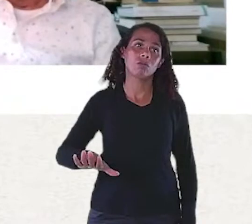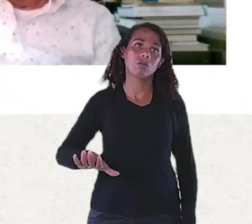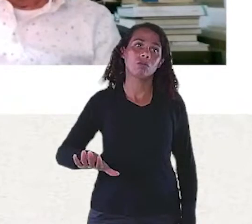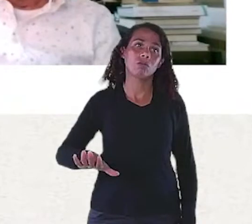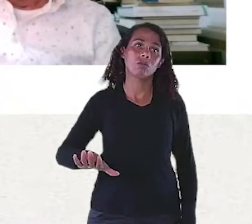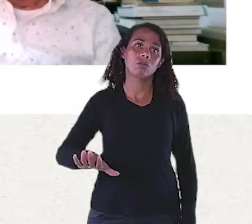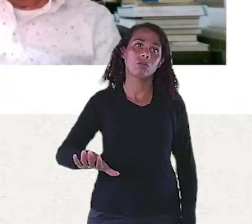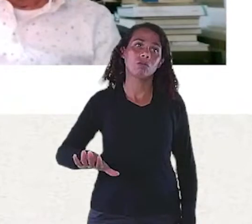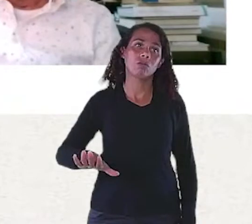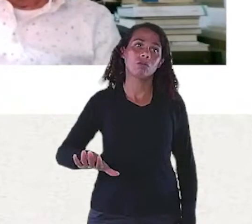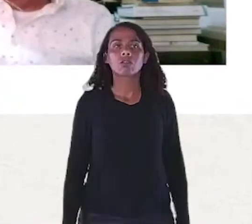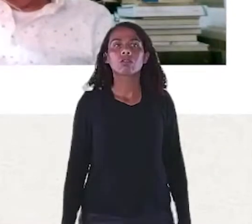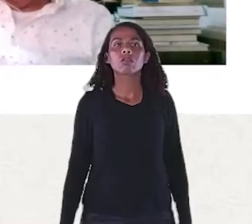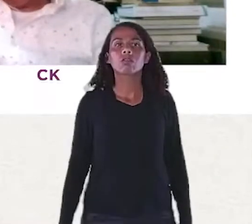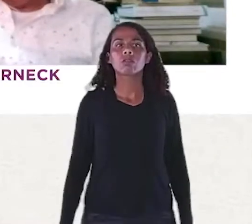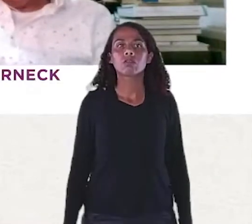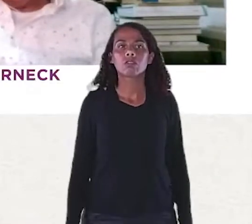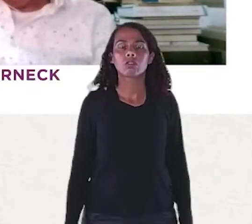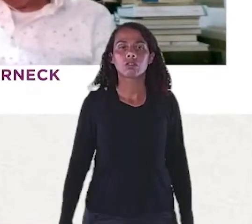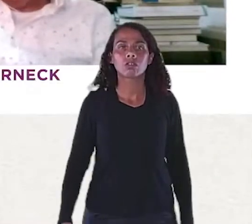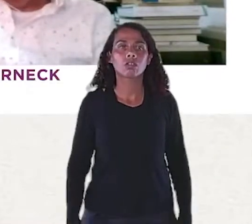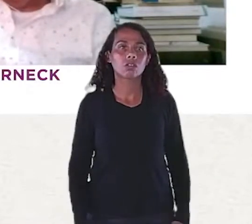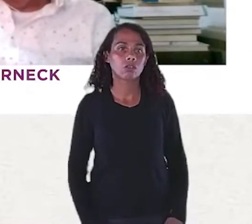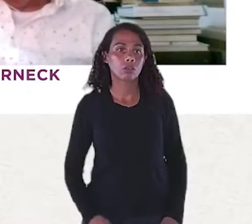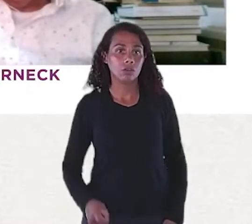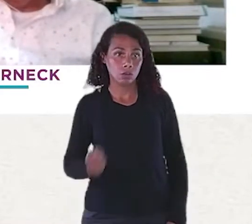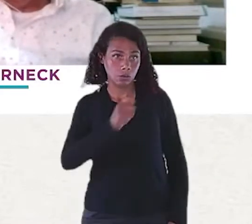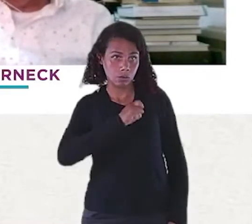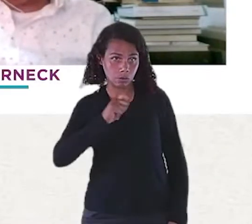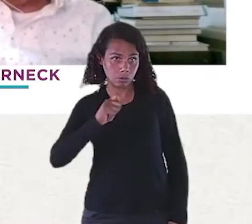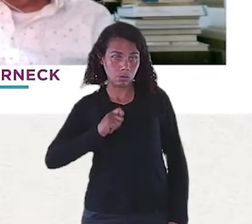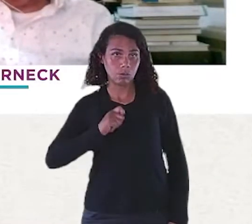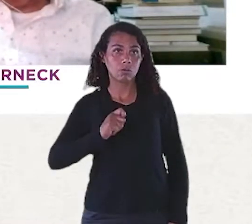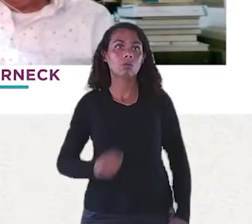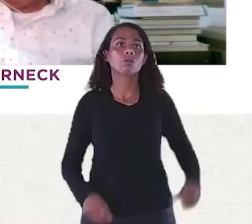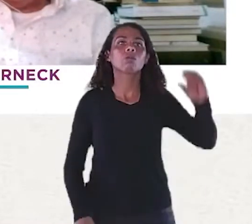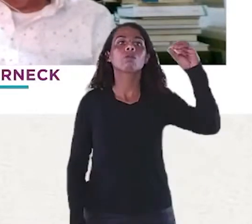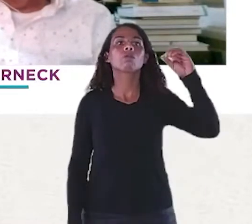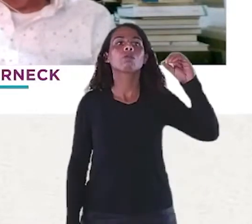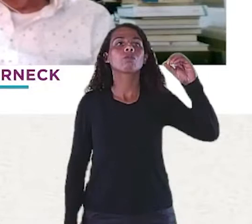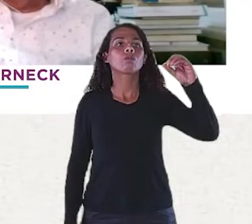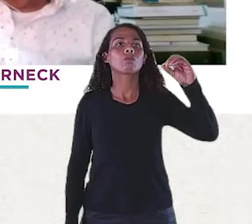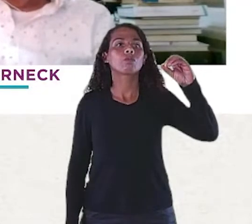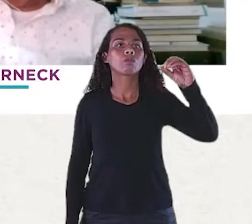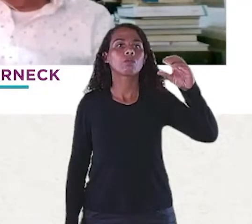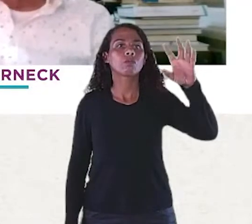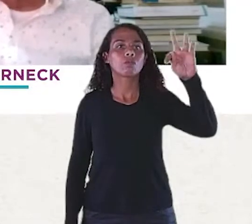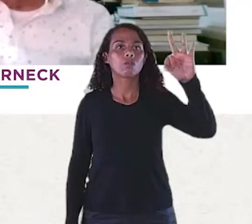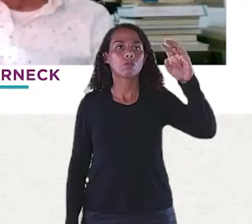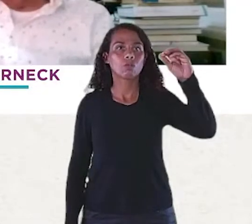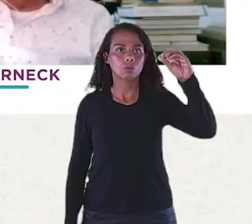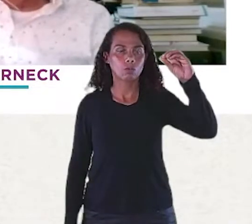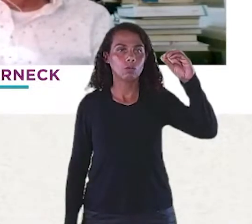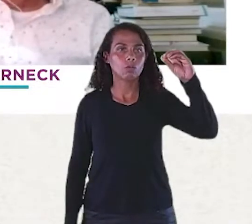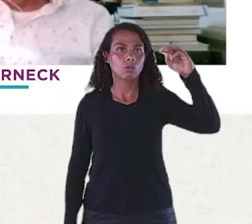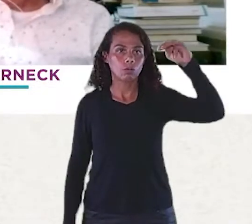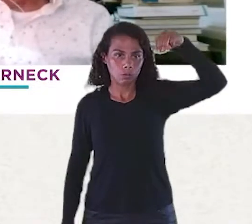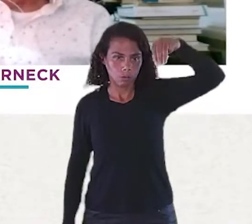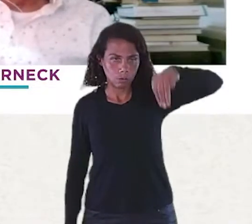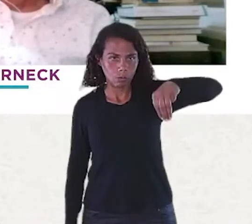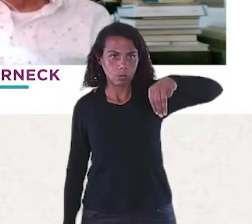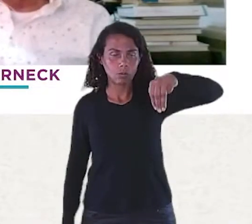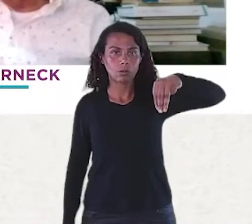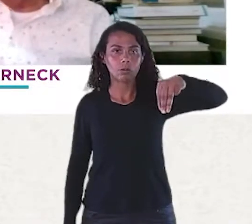eu tenho aqui os originais encadernados com espiral, né? Lidos da primeira à